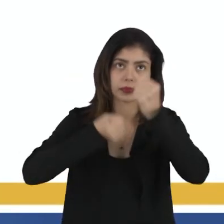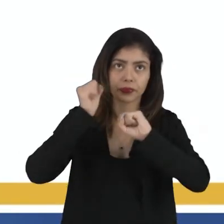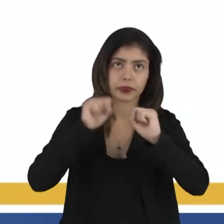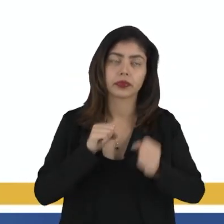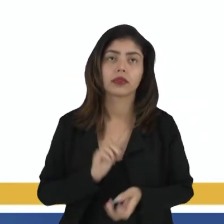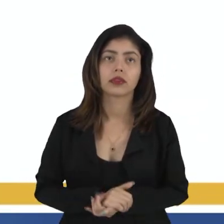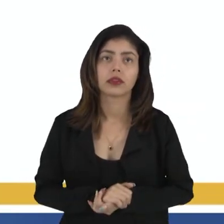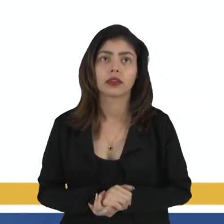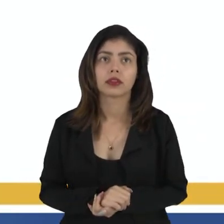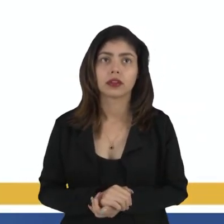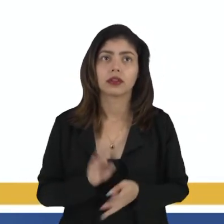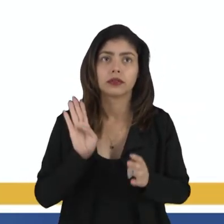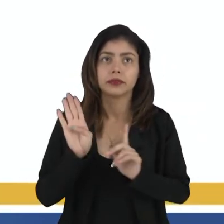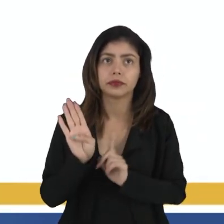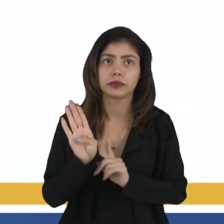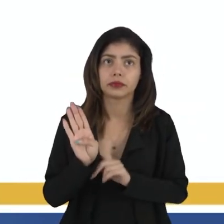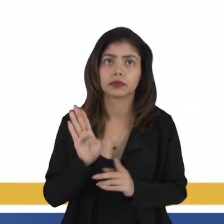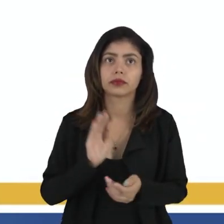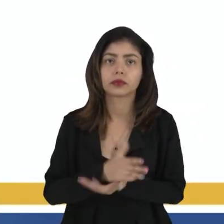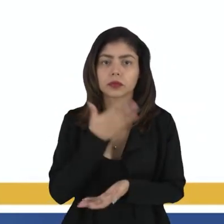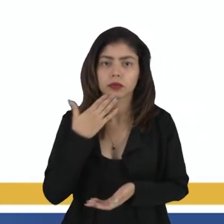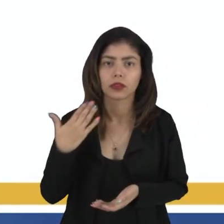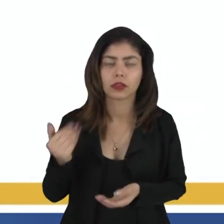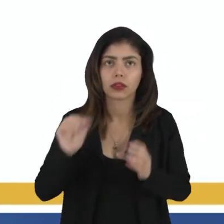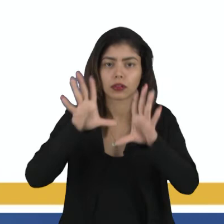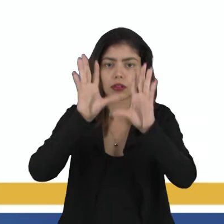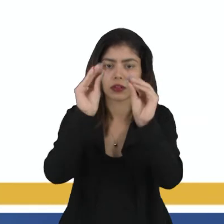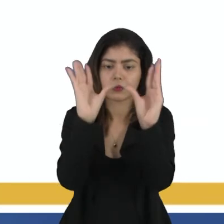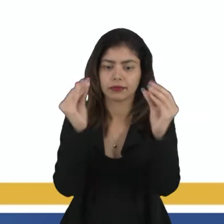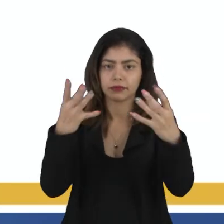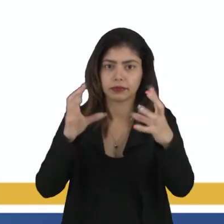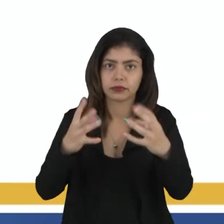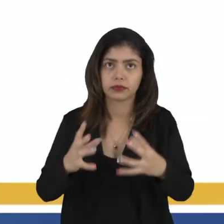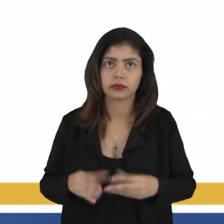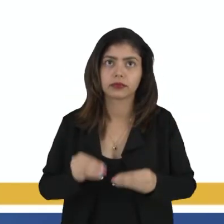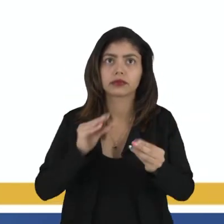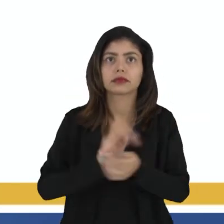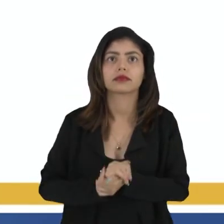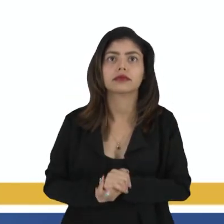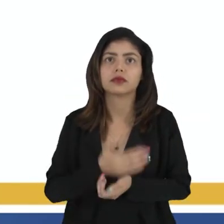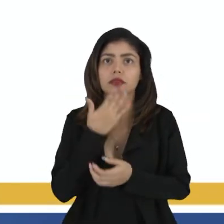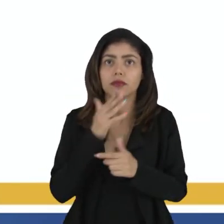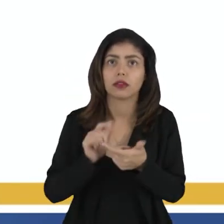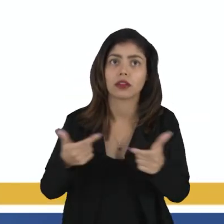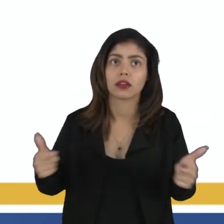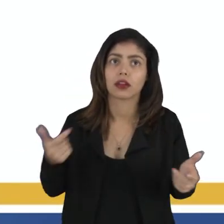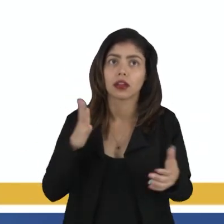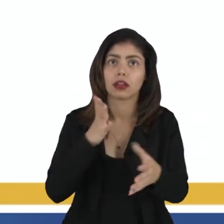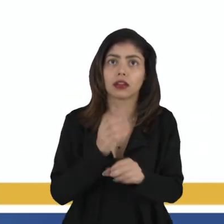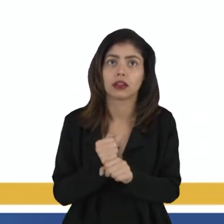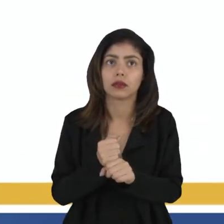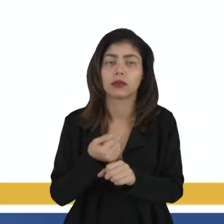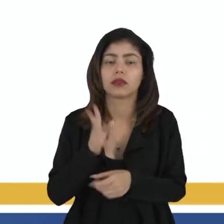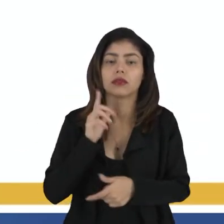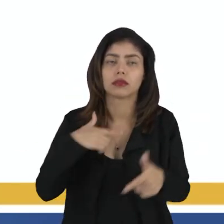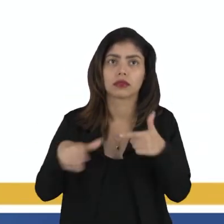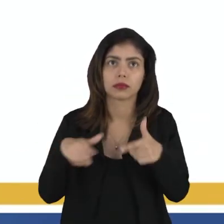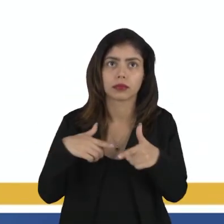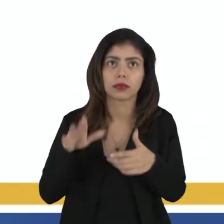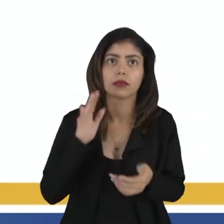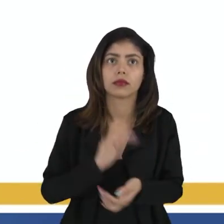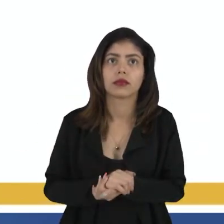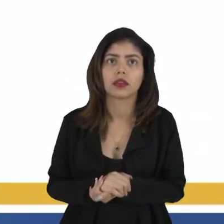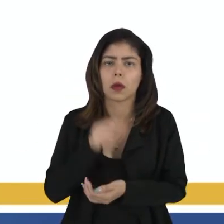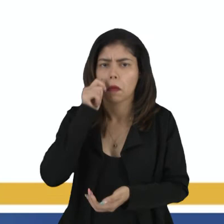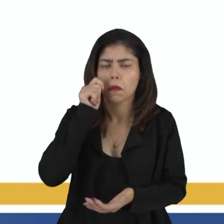fabril. Alternativa B: o aprimoramento do artesanato, a crescente divisão do trabalho, um